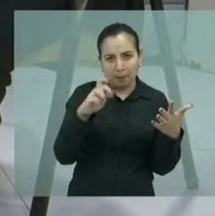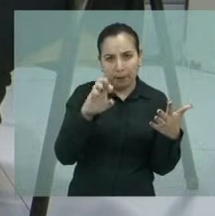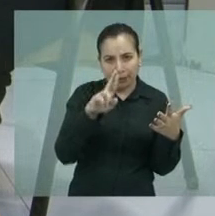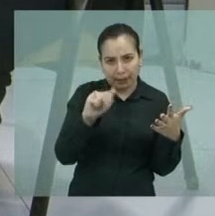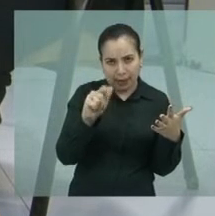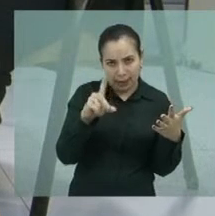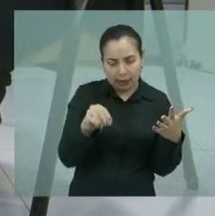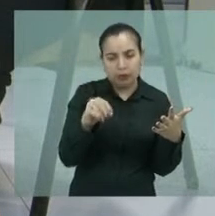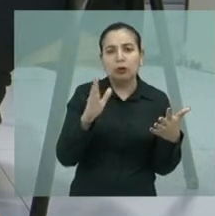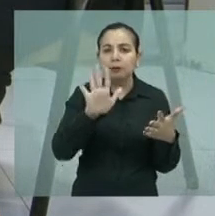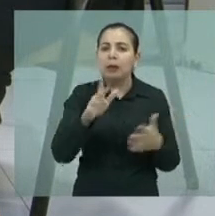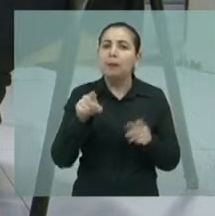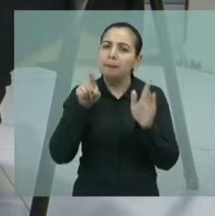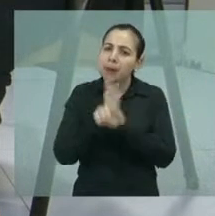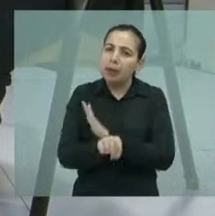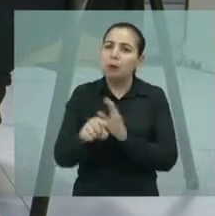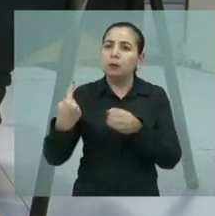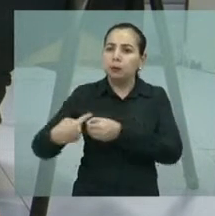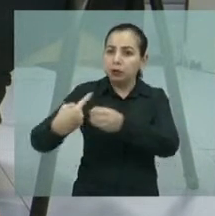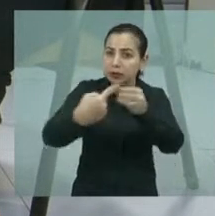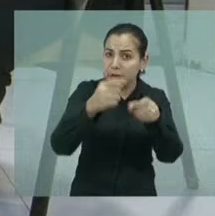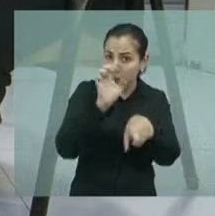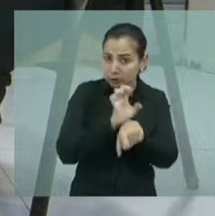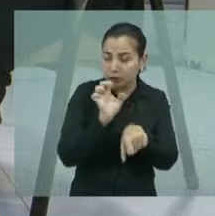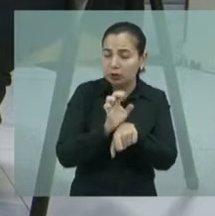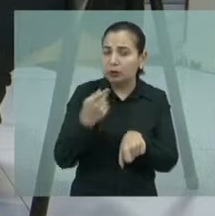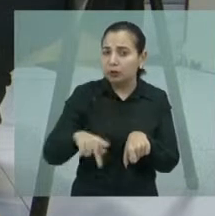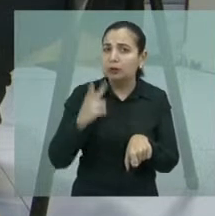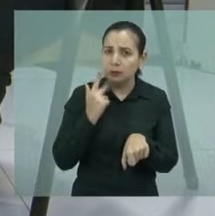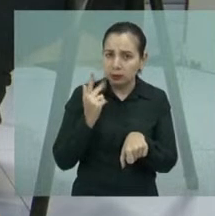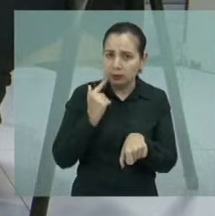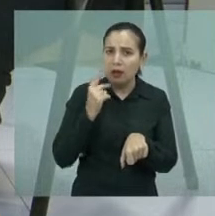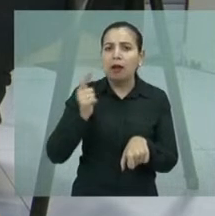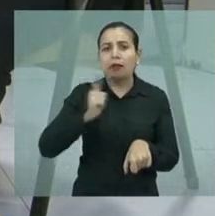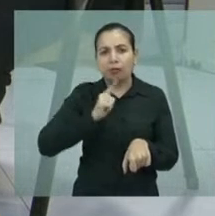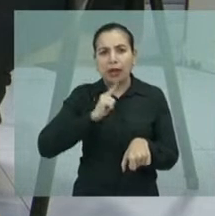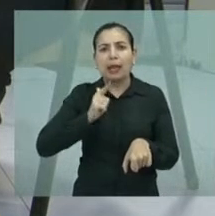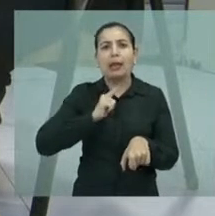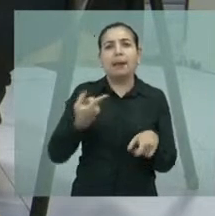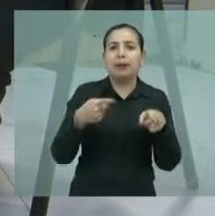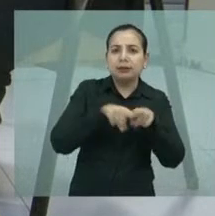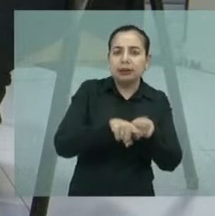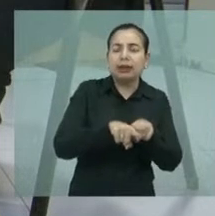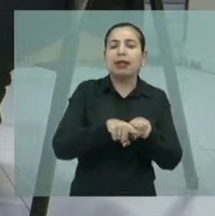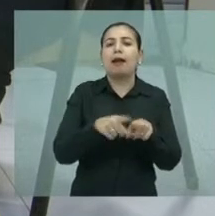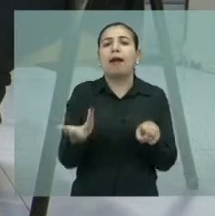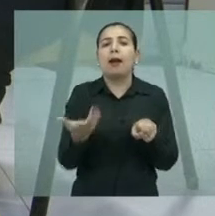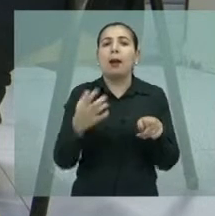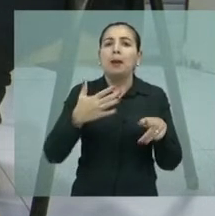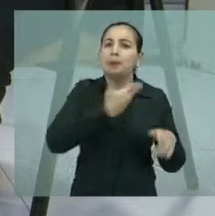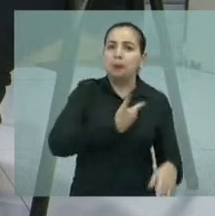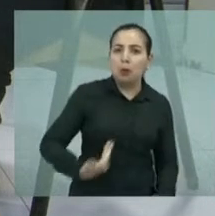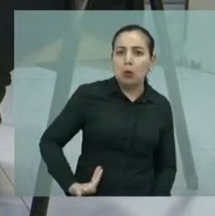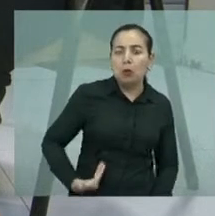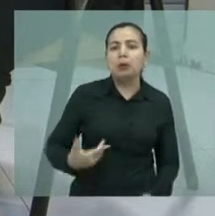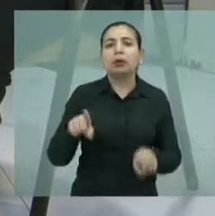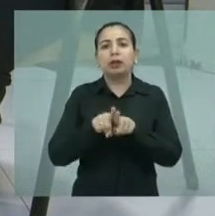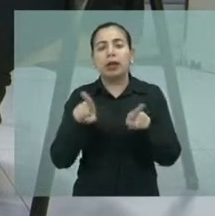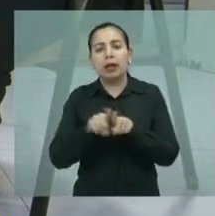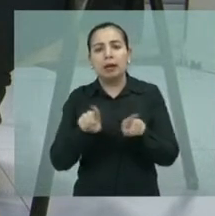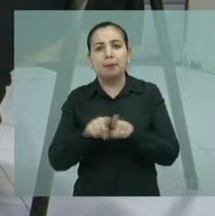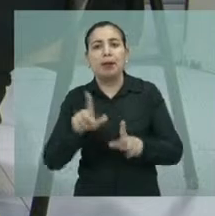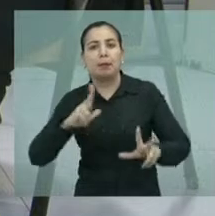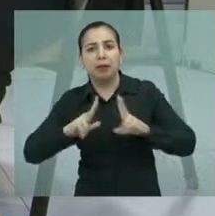nos municípios do interior do estado, as parcerias público-privadas com as prefeituras, elas são regra ou